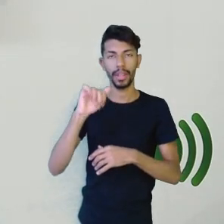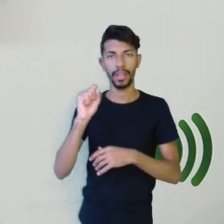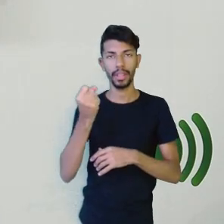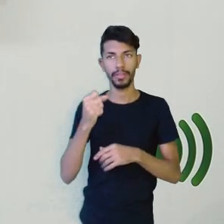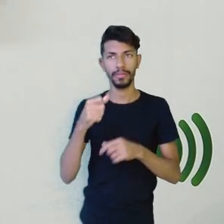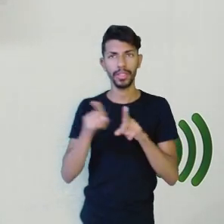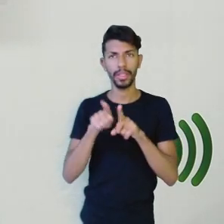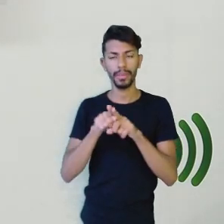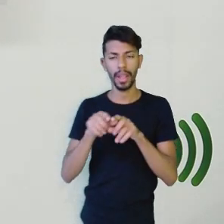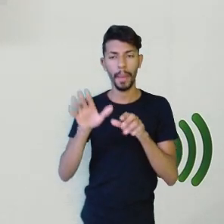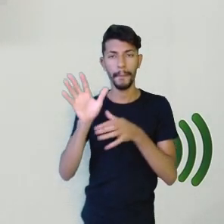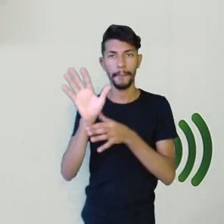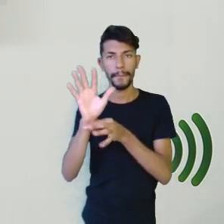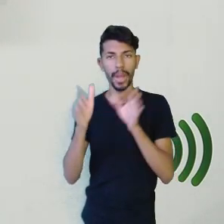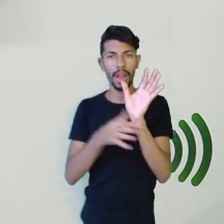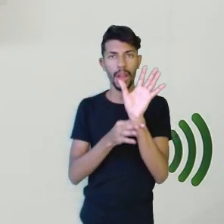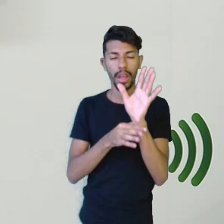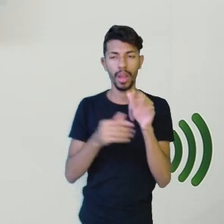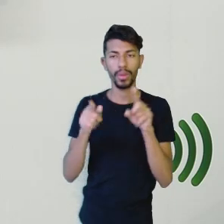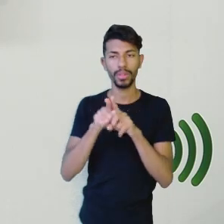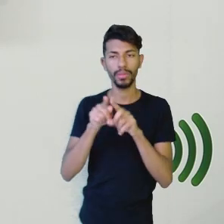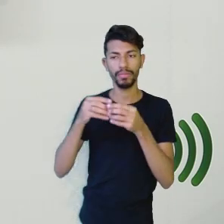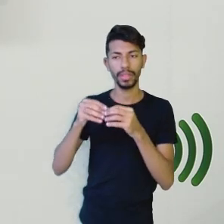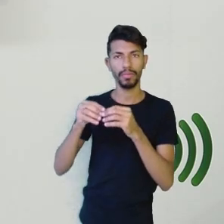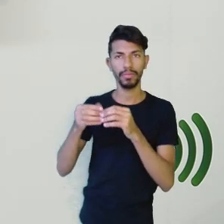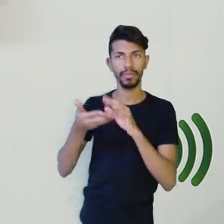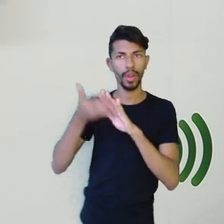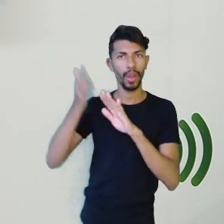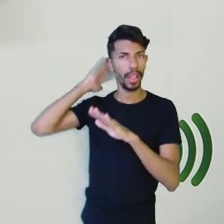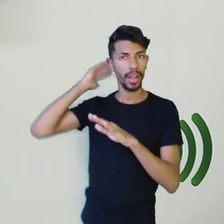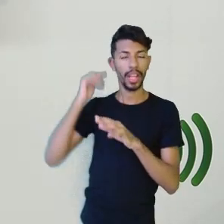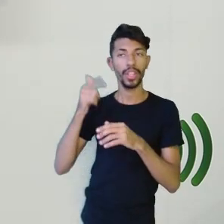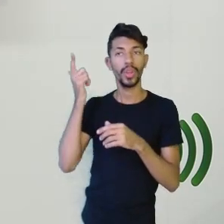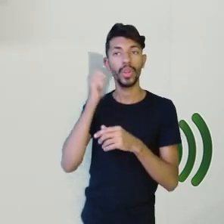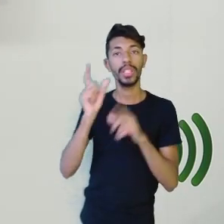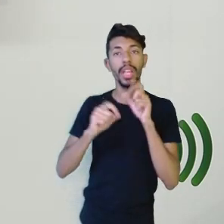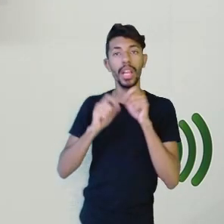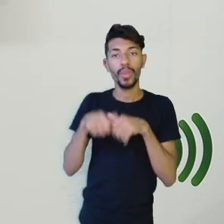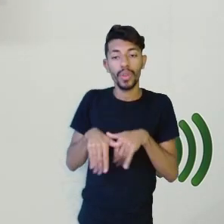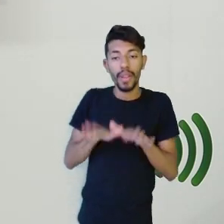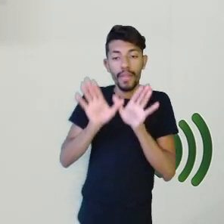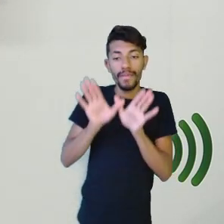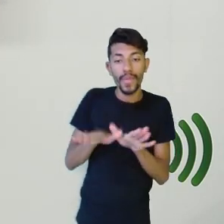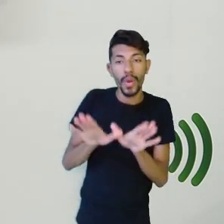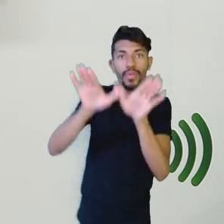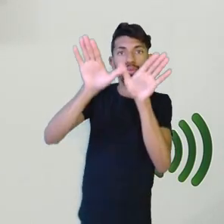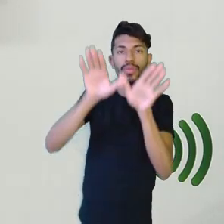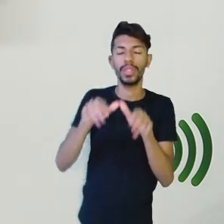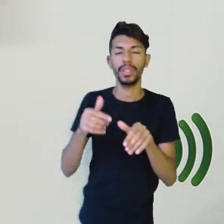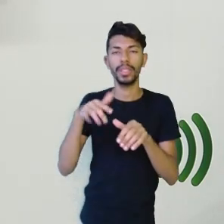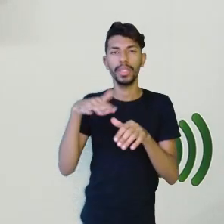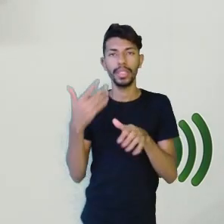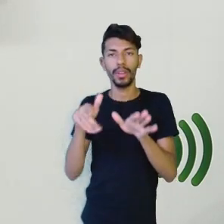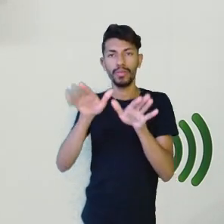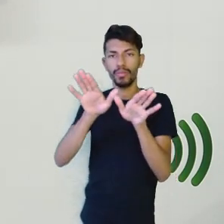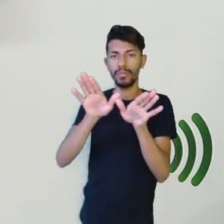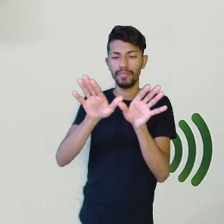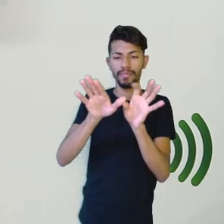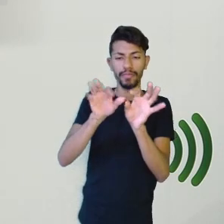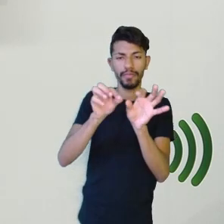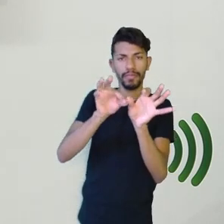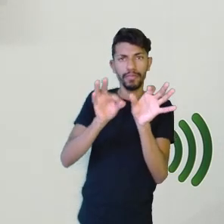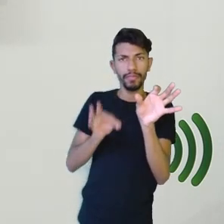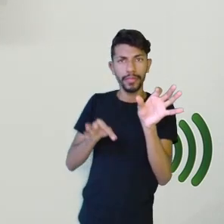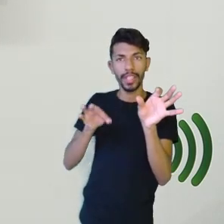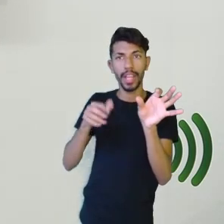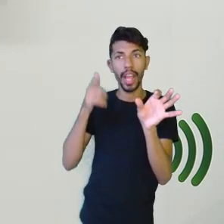mão e a cauda formam superfícies de voo. As da cauda são para direção e frenagem. Toda vez